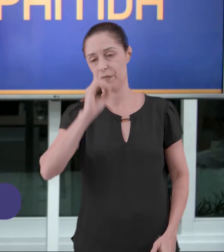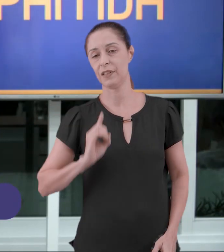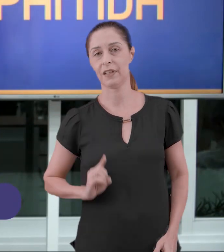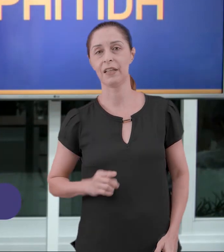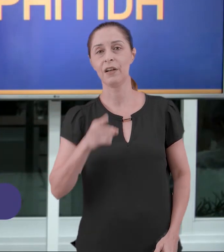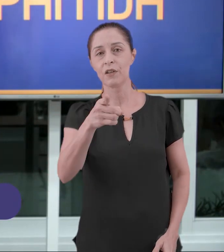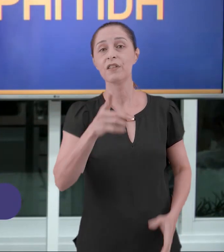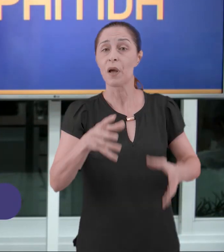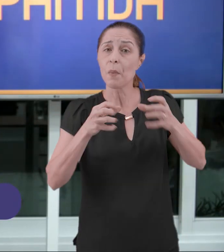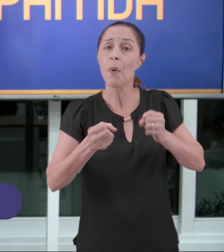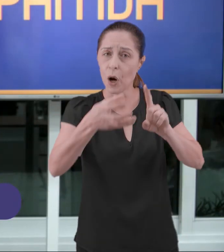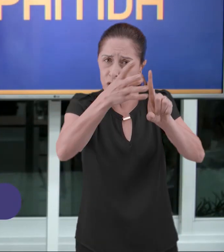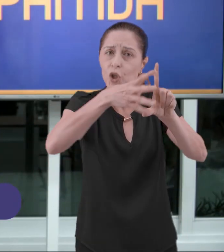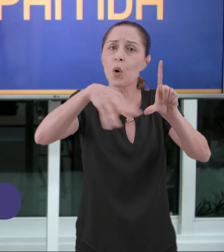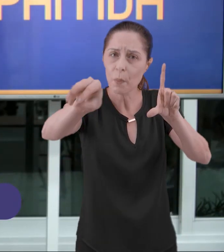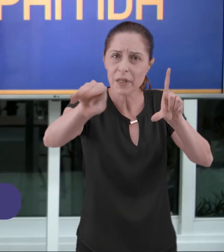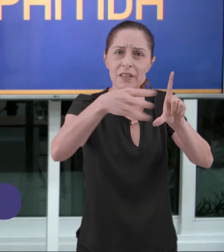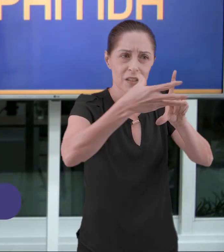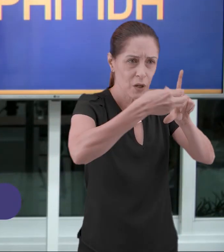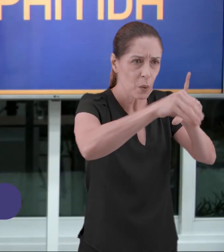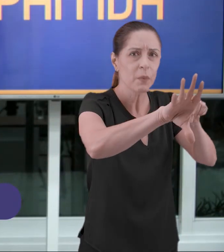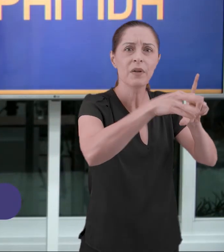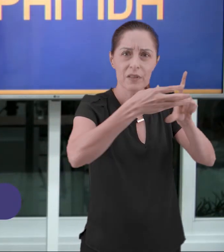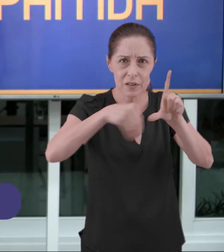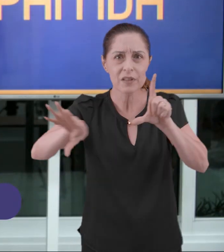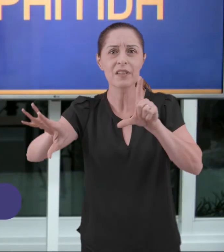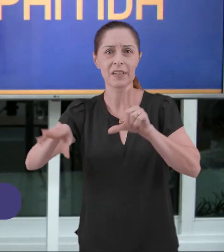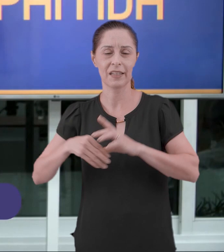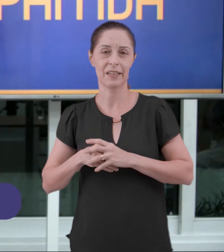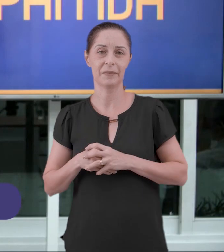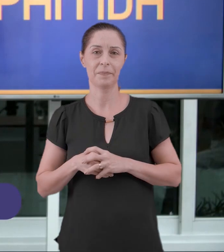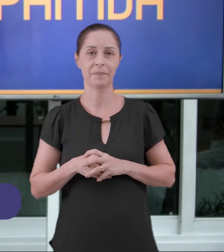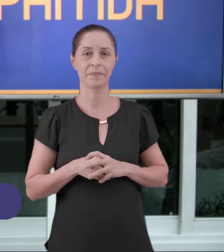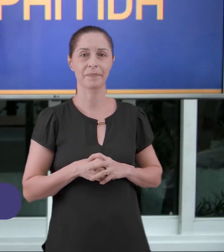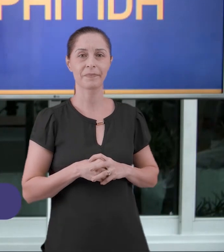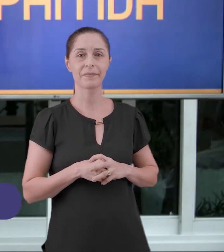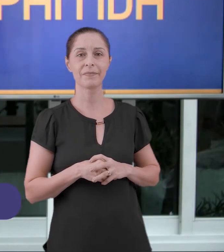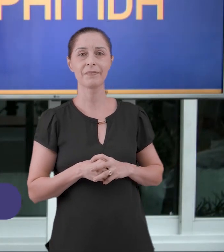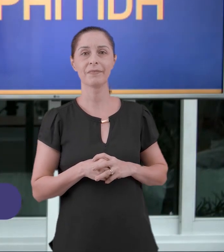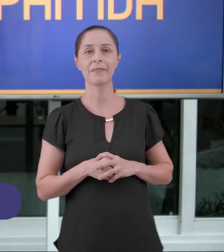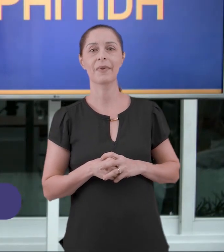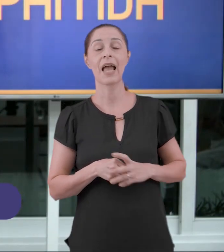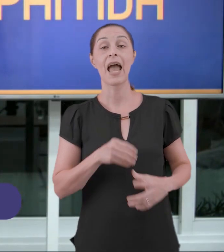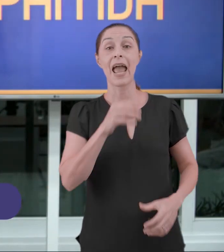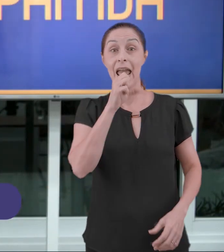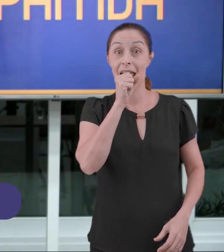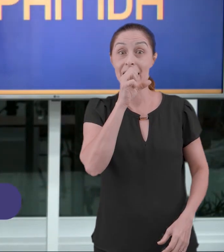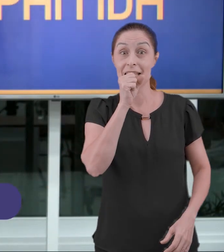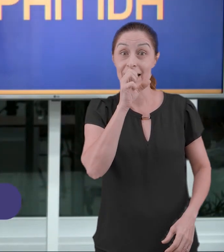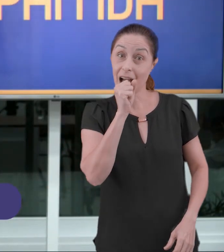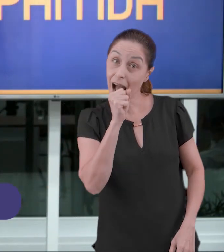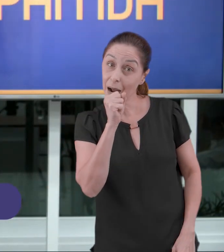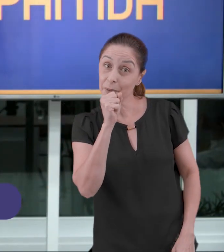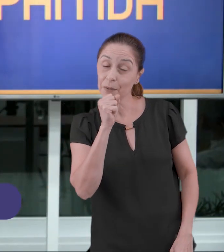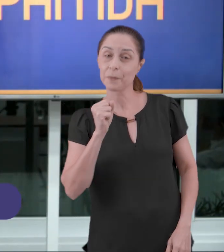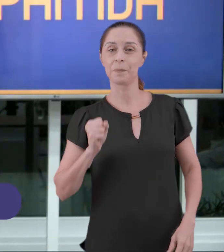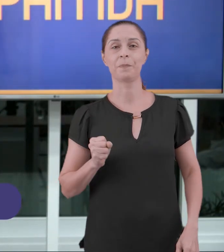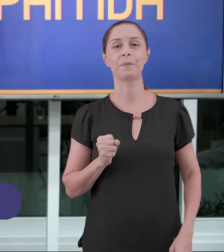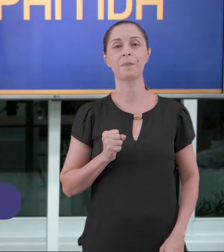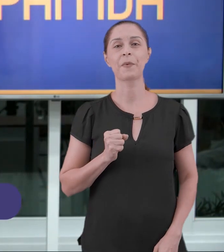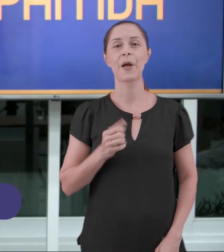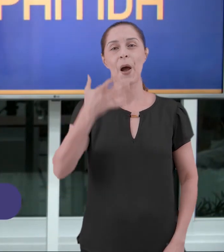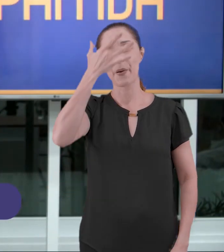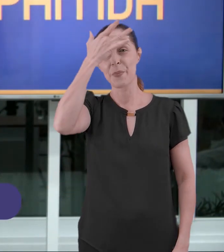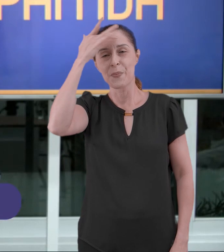um canal. Então, na sexta-feira, com a Márcia Regis, possibilidades e caminhos que a igreja pode seguir. E no sábado, a alegria